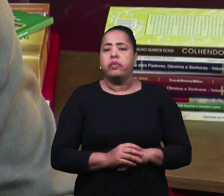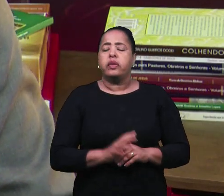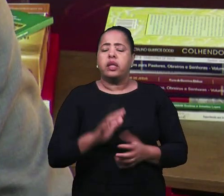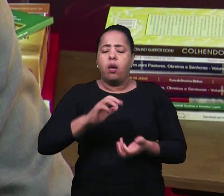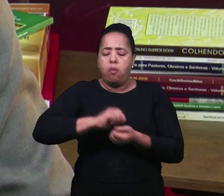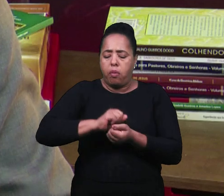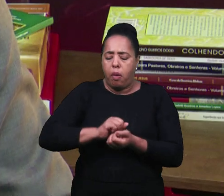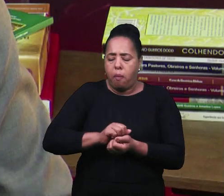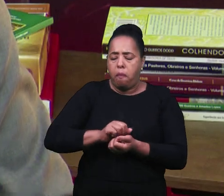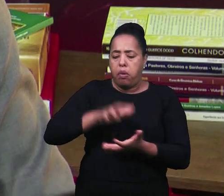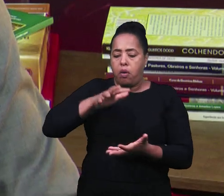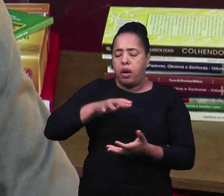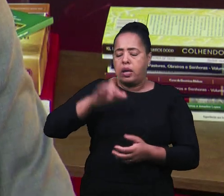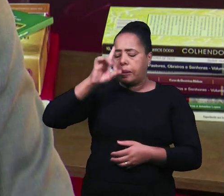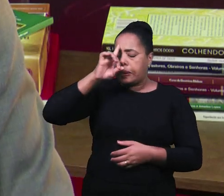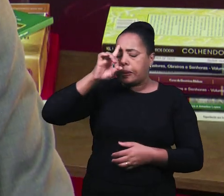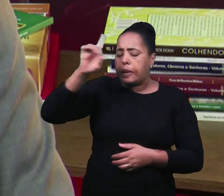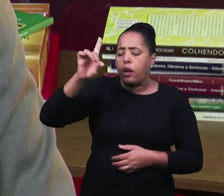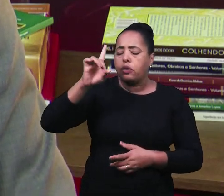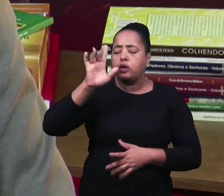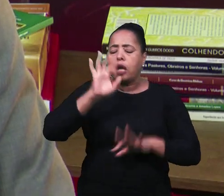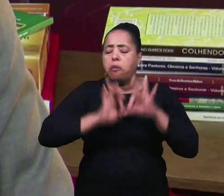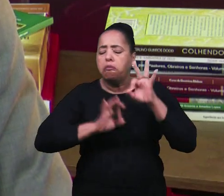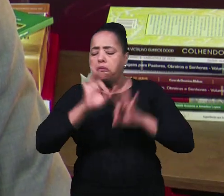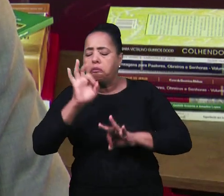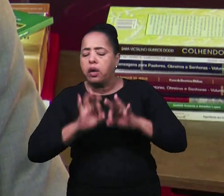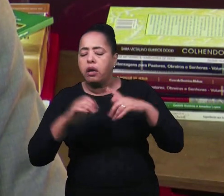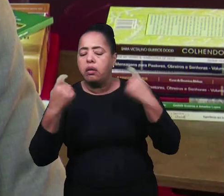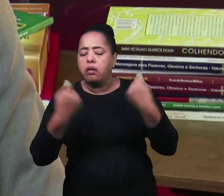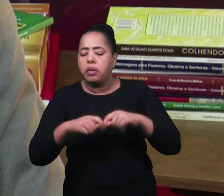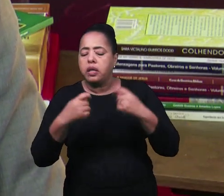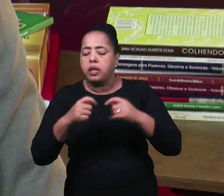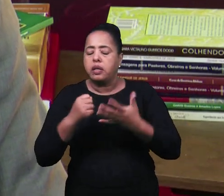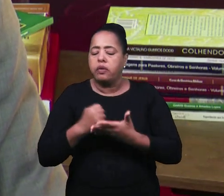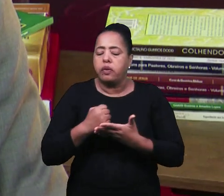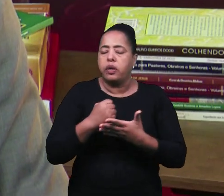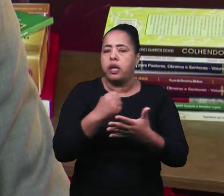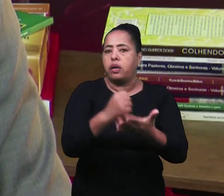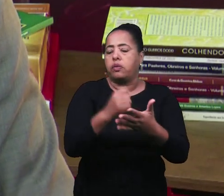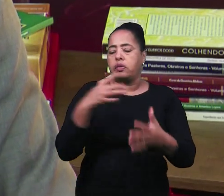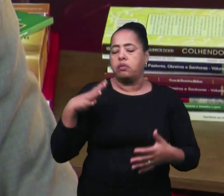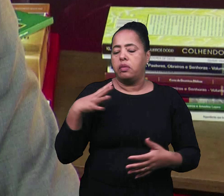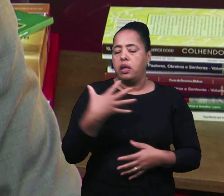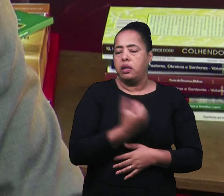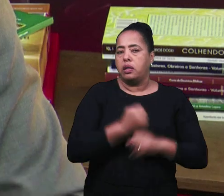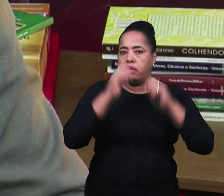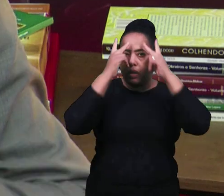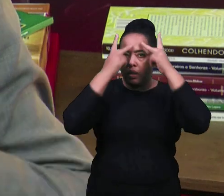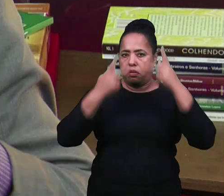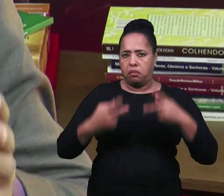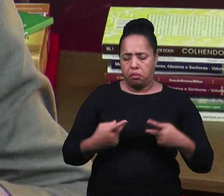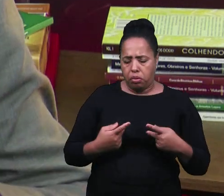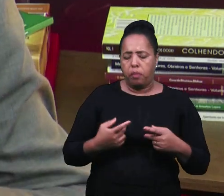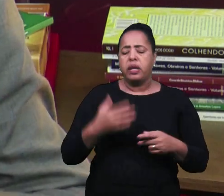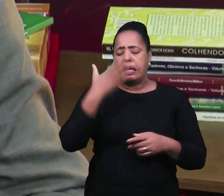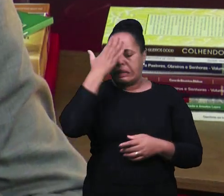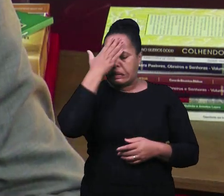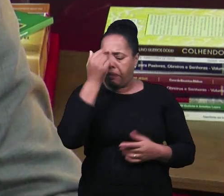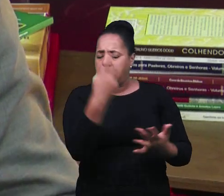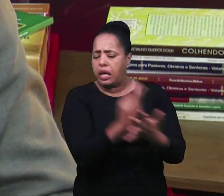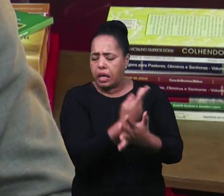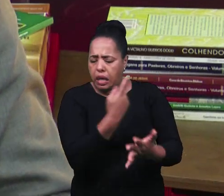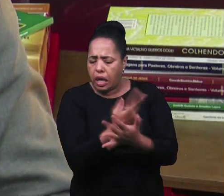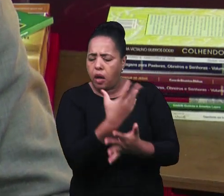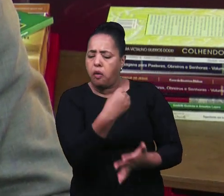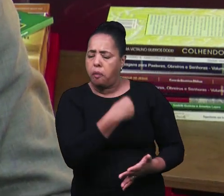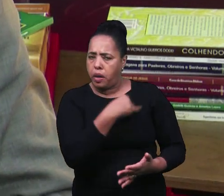ele já projetava ali que ele precisaria de um recurso para resgatar o homem, porque o homem iria errar, ia pecar, se